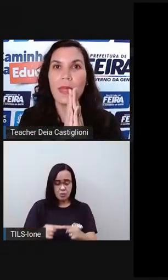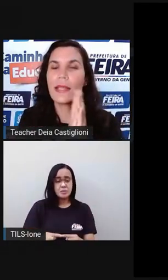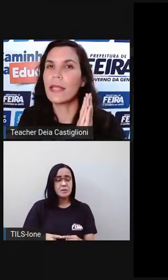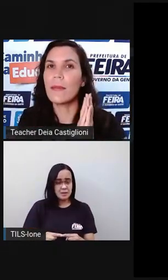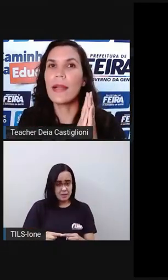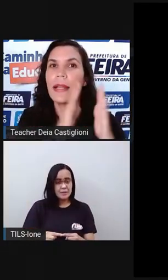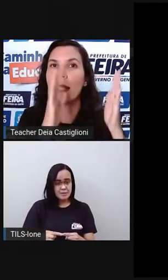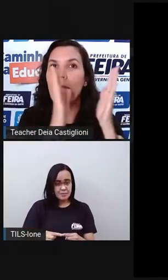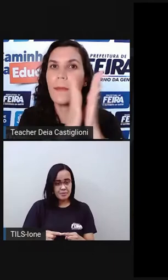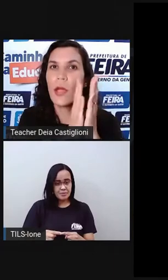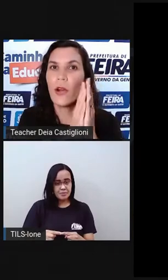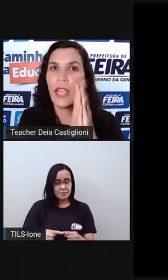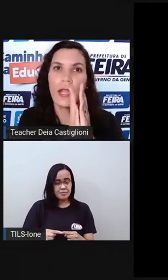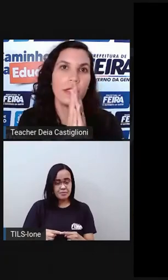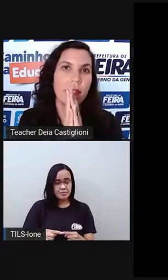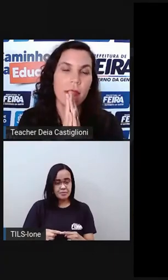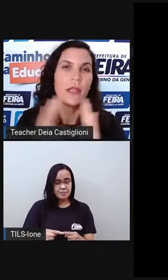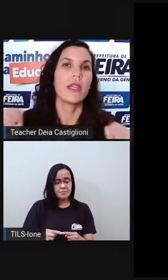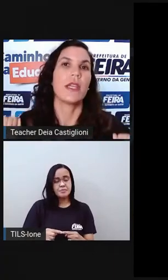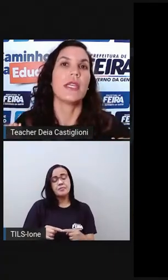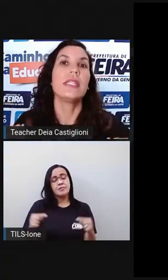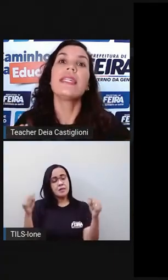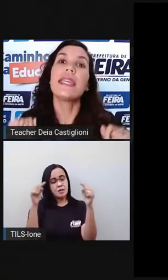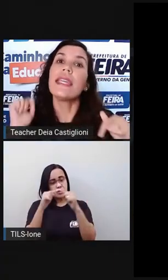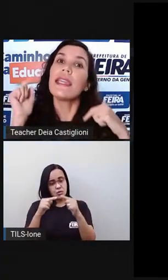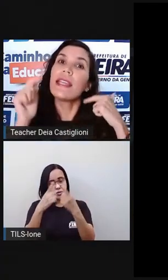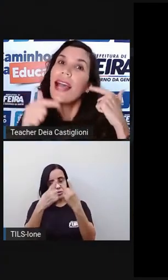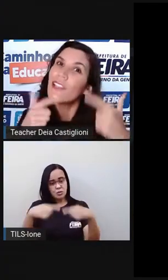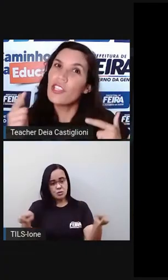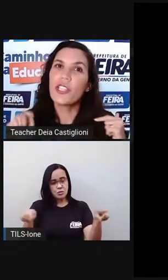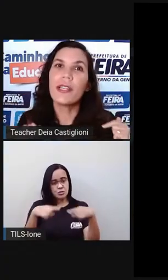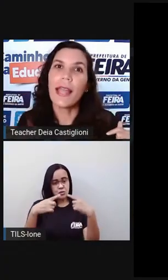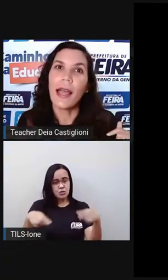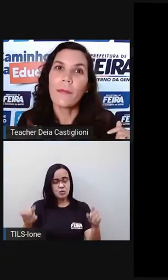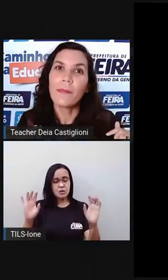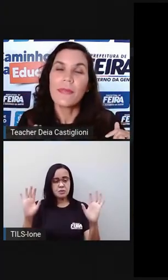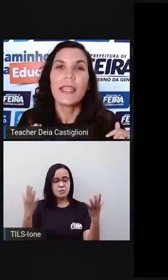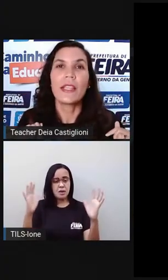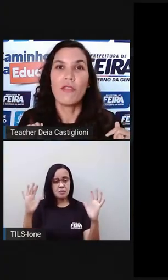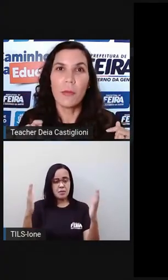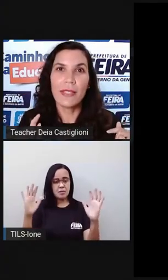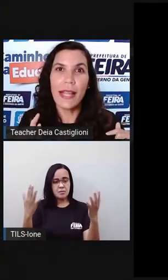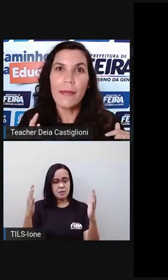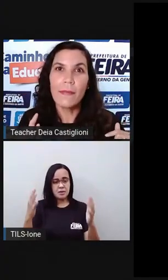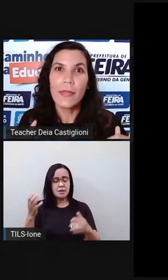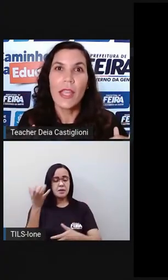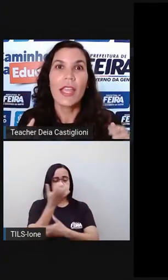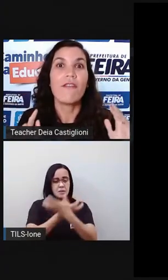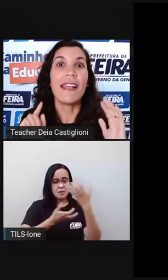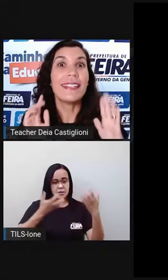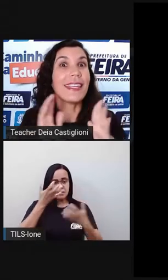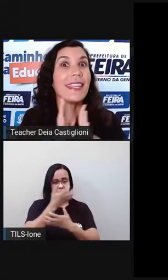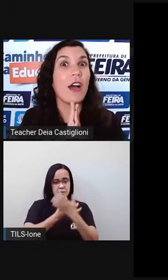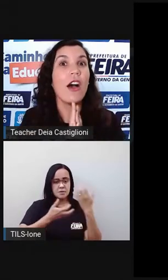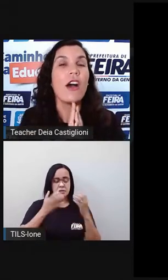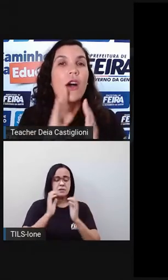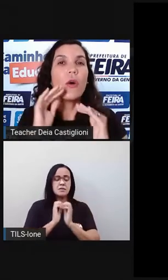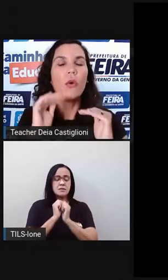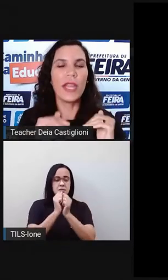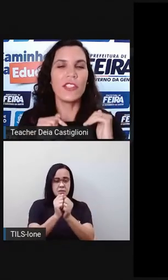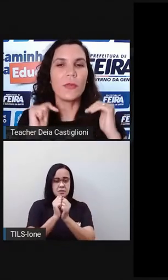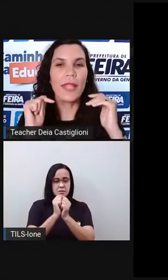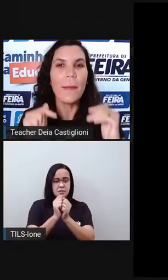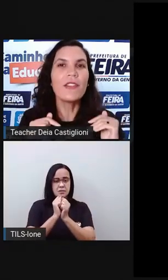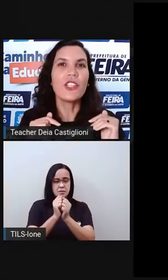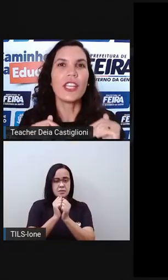as palminhas, lembra? Clap your hands. E a gente cantar. Então vamos lá? Vai seguir, ó,